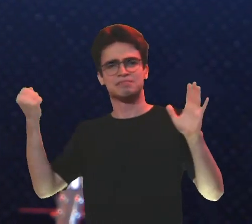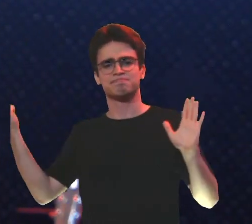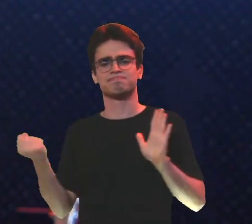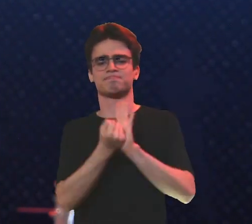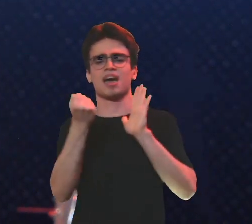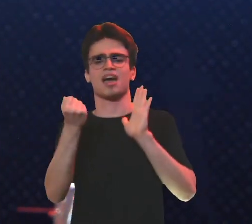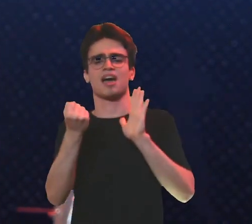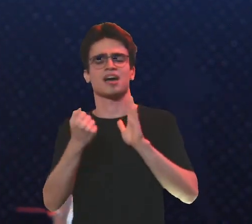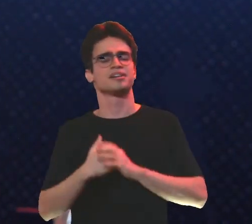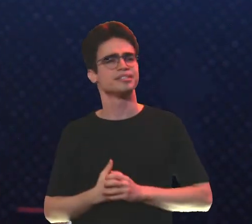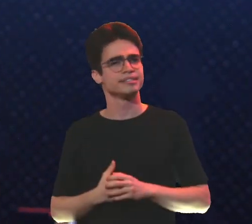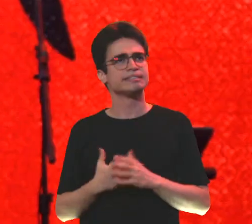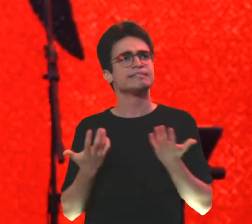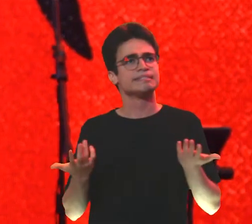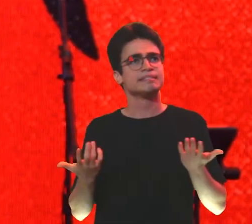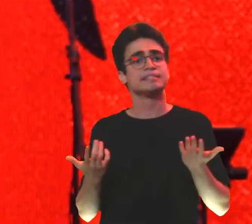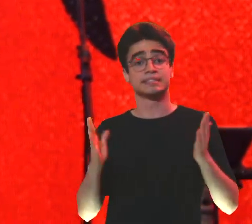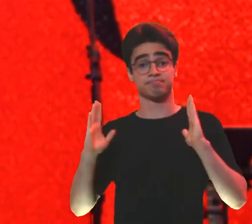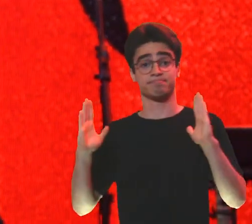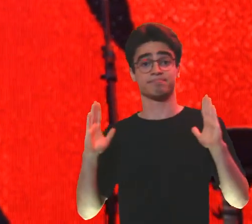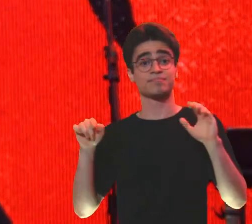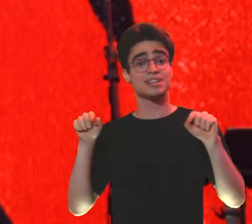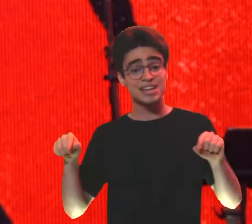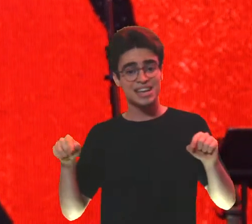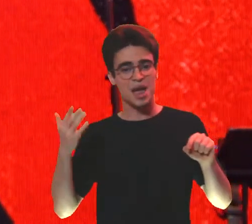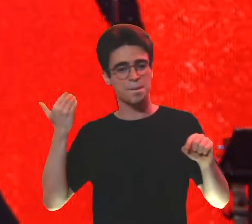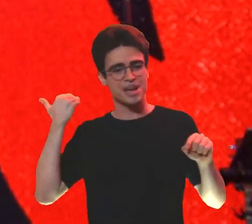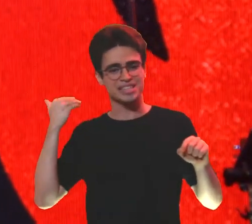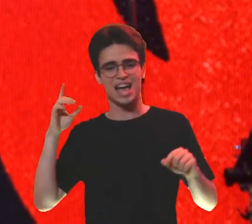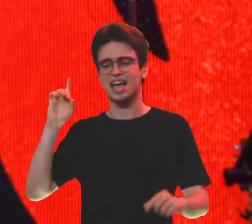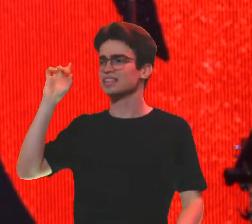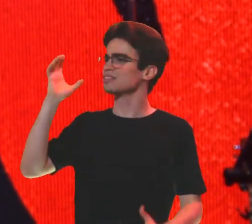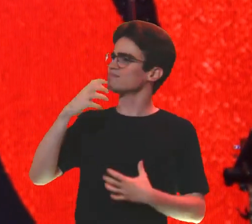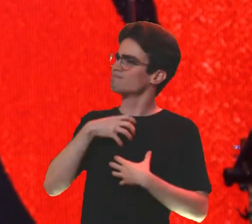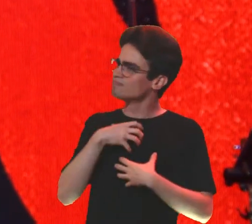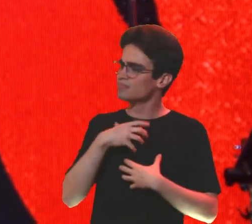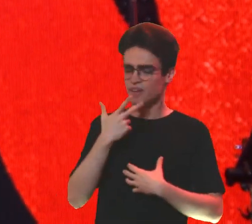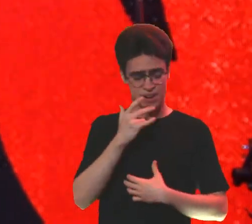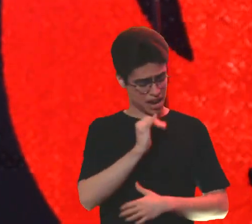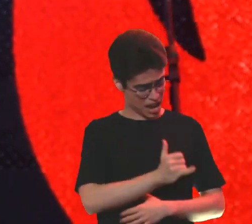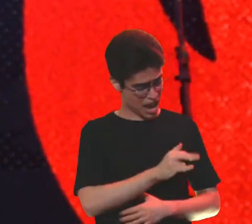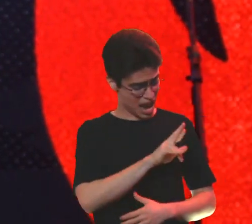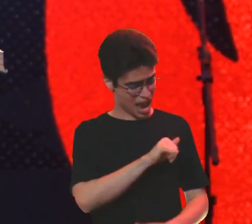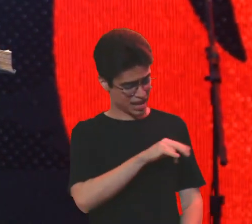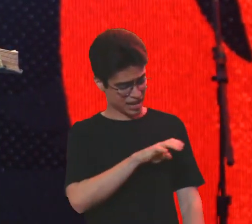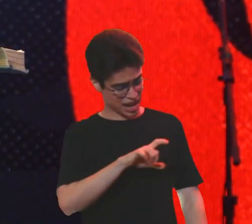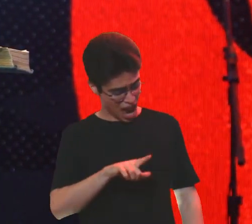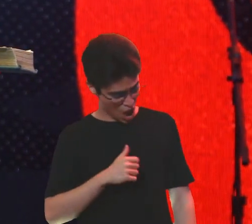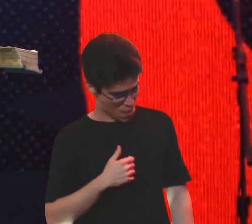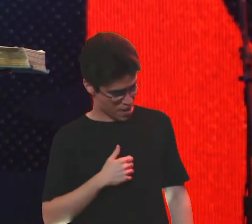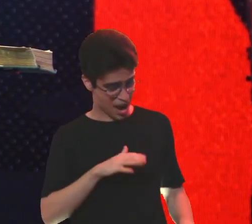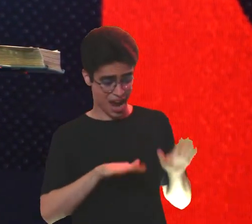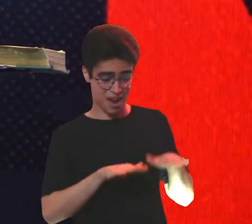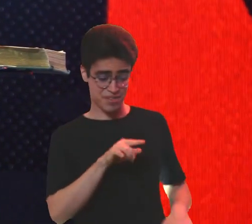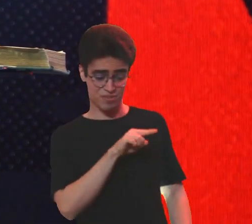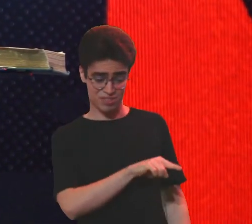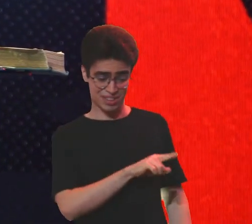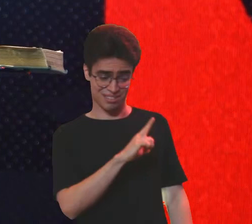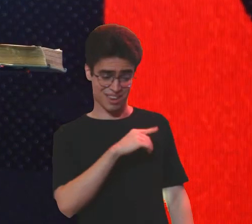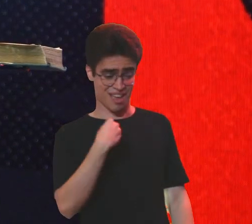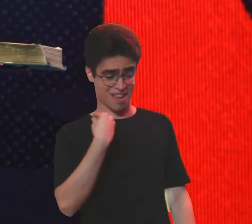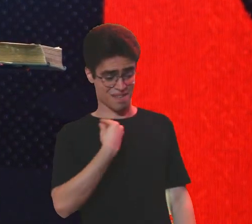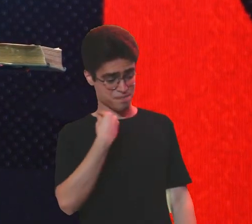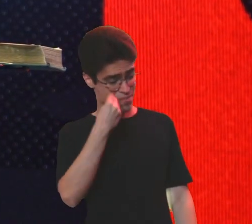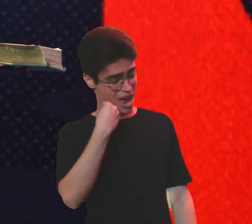marcante. Mas foi nesse ano que Deus começou a plantar algo no meu coração e falar, Raquel, talvez você esteja vivendo pela